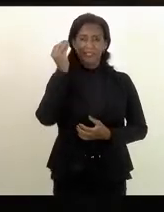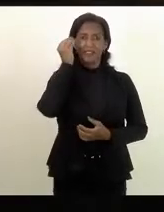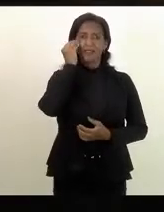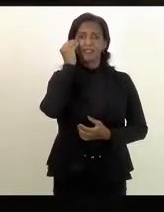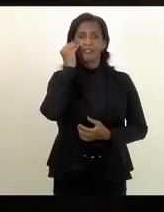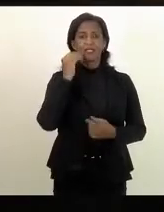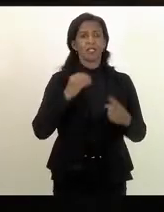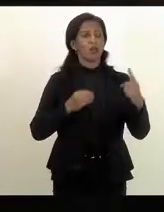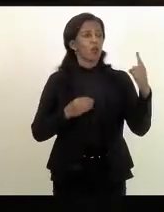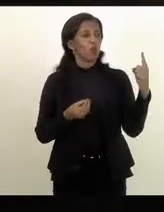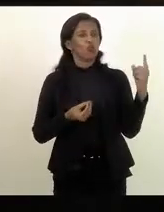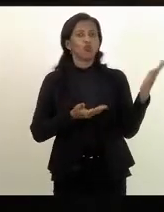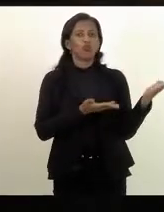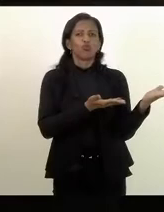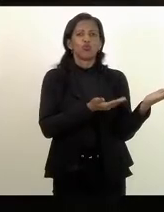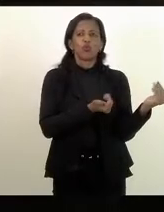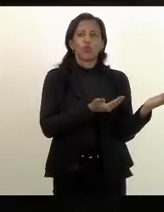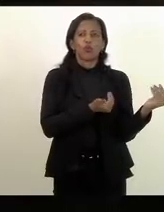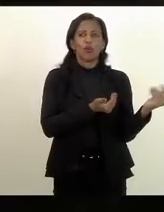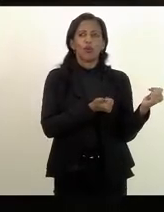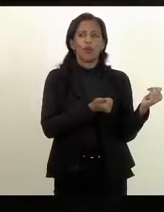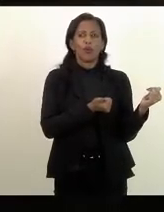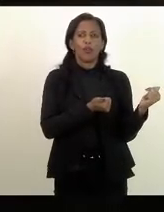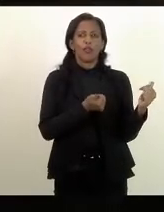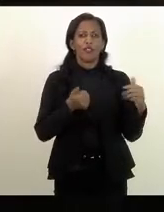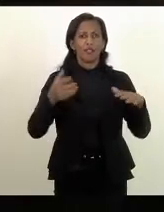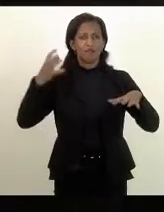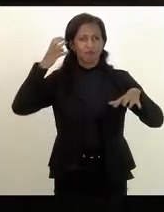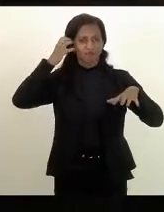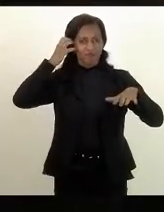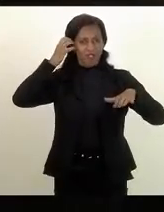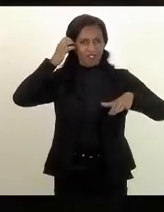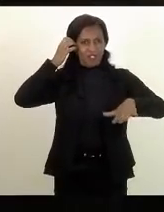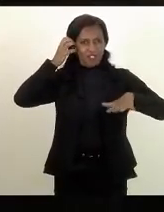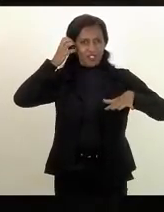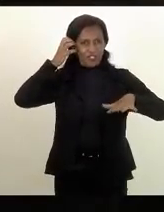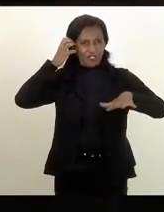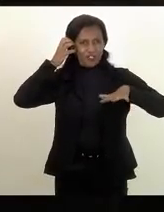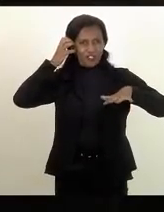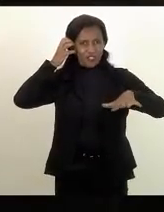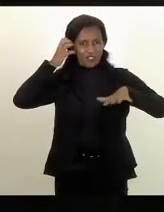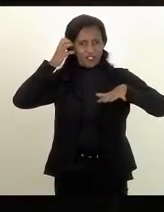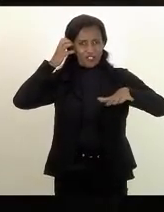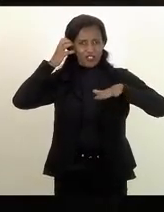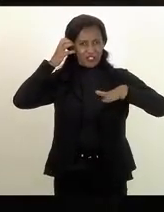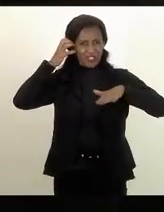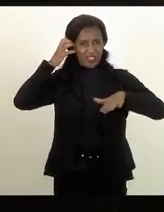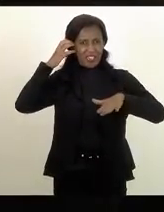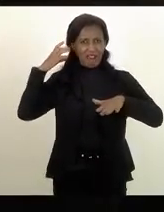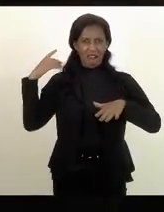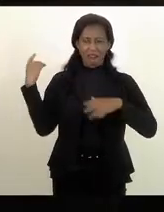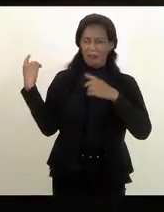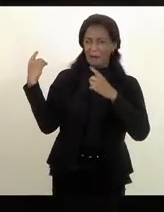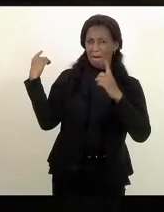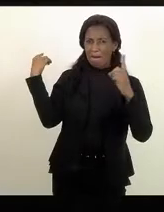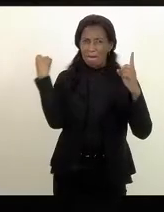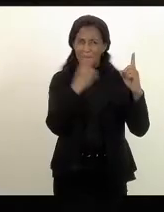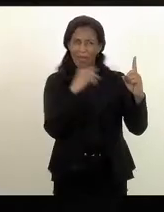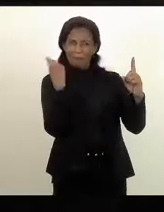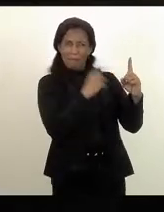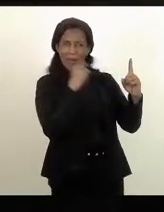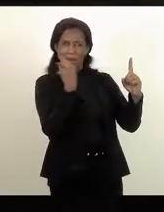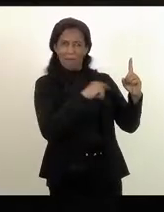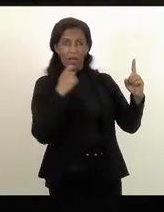jovem DJ que há pouco tempo bateu na esposa dele dentro de casa e foi